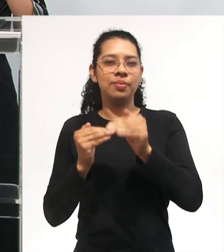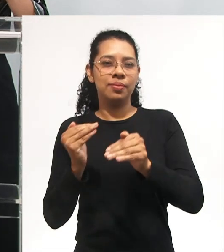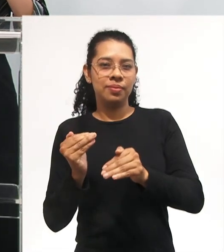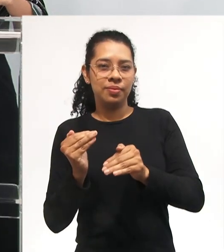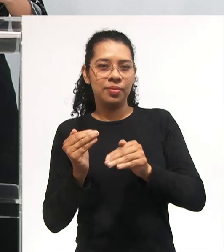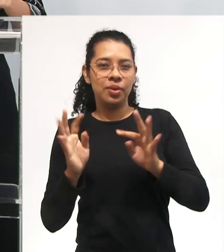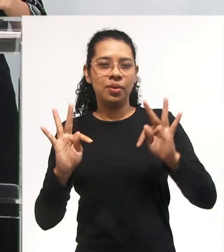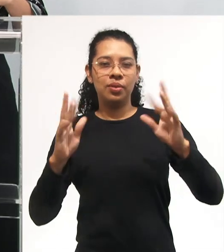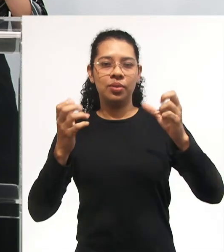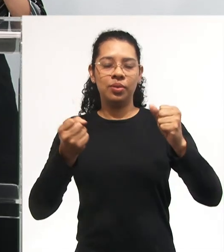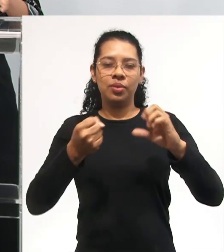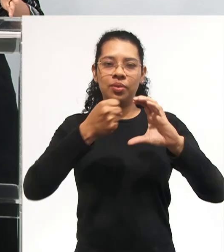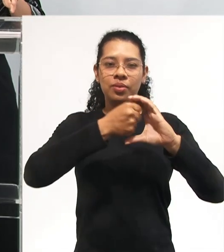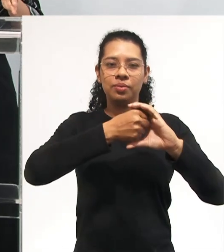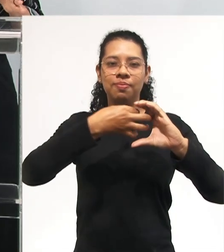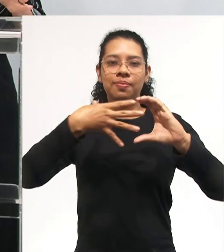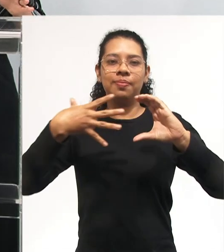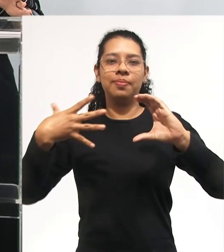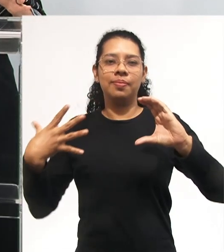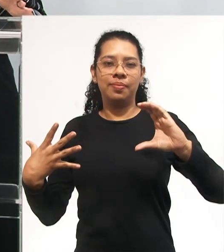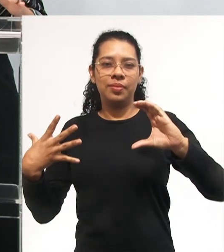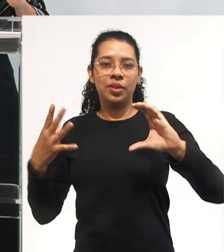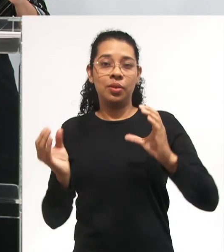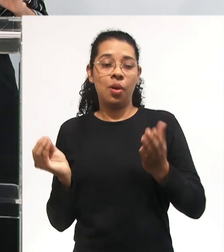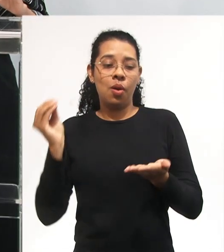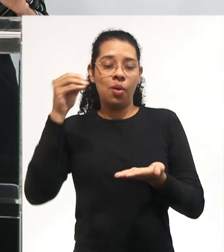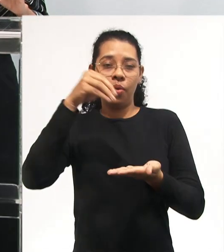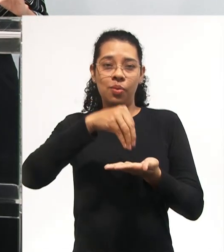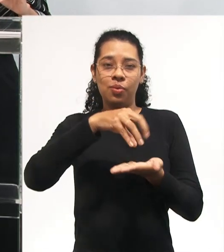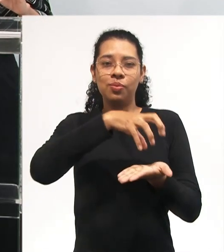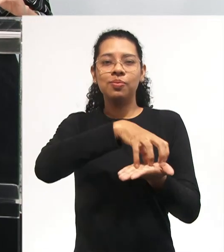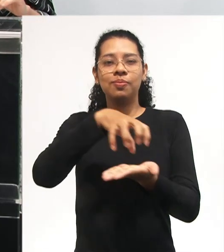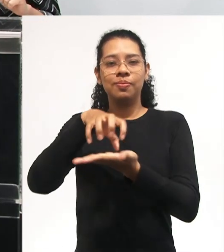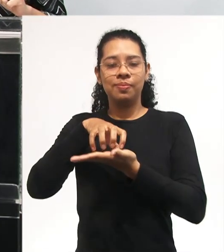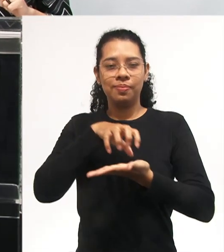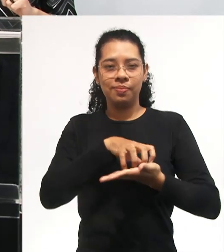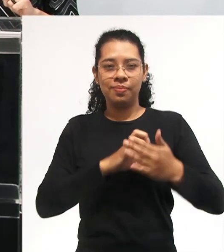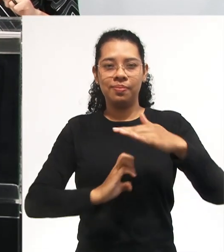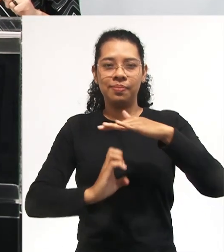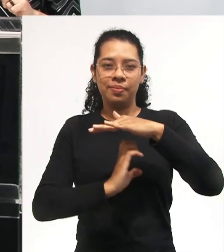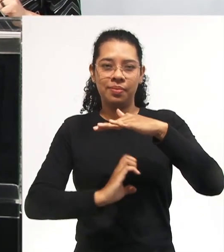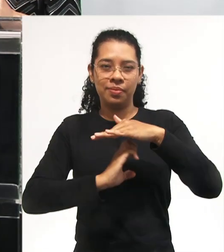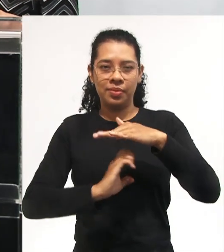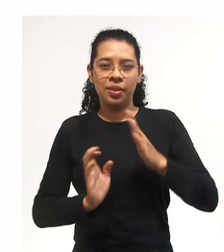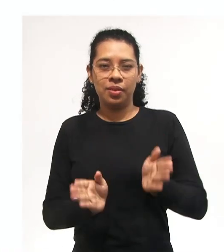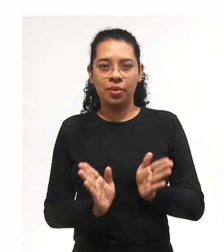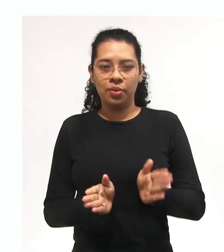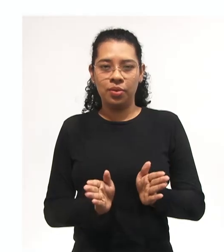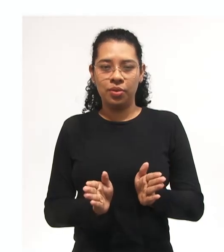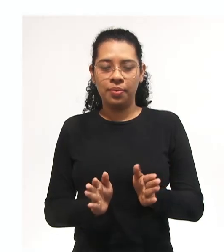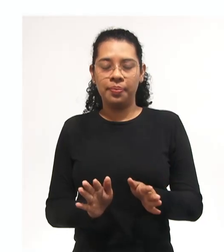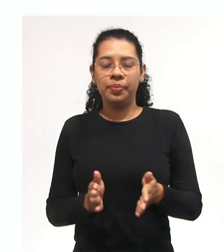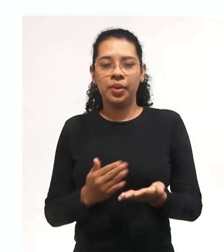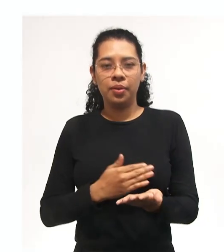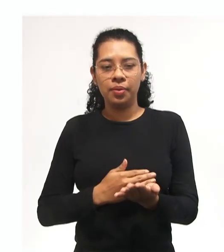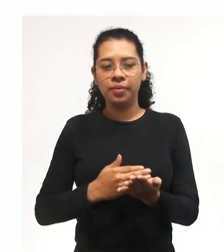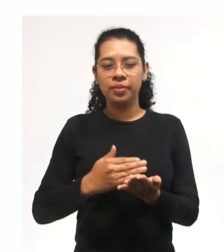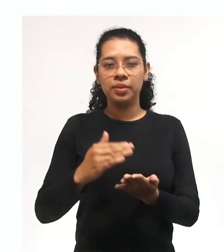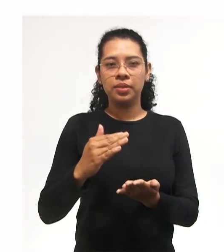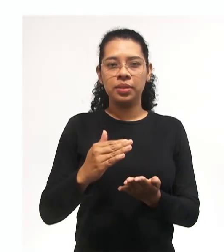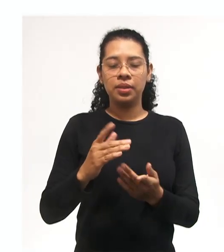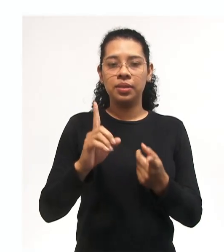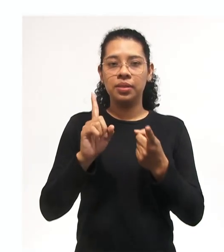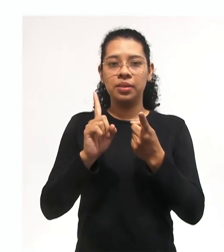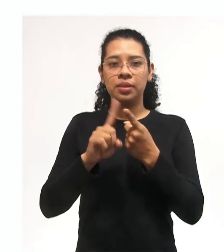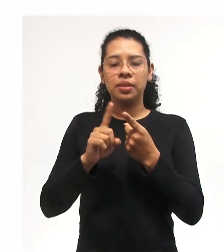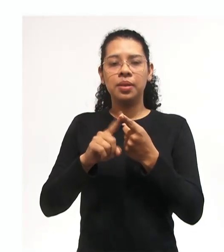essas características dentro das organizações hoje em dia. Vamos seguir? Então, dentro